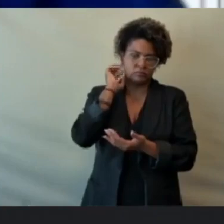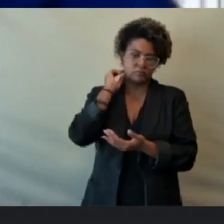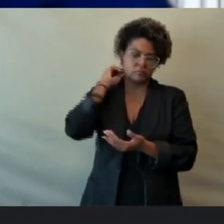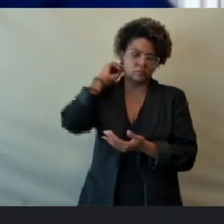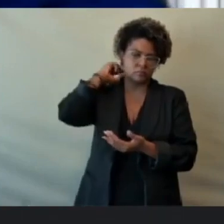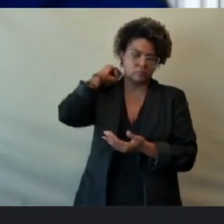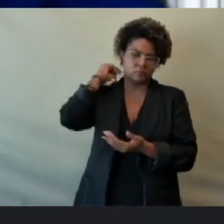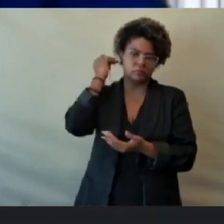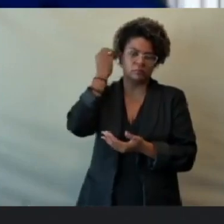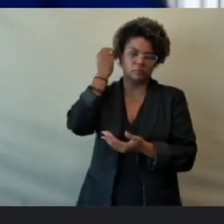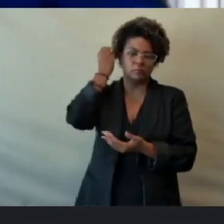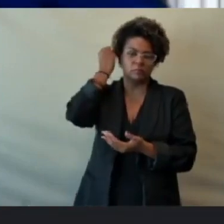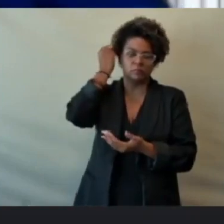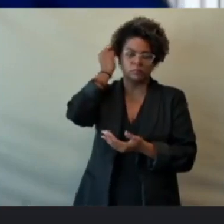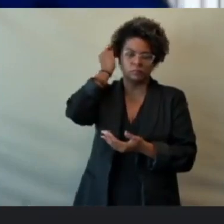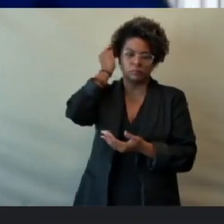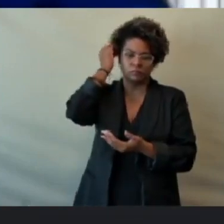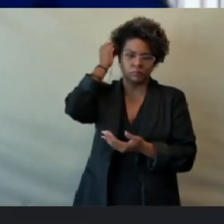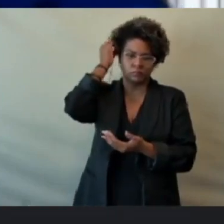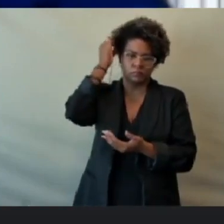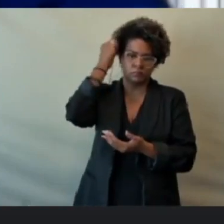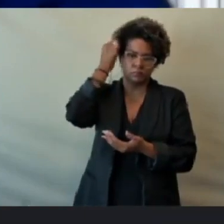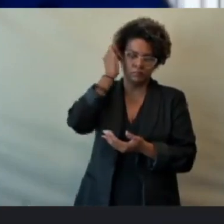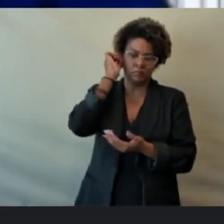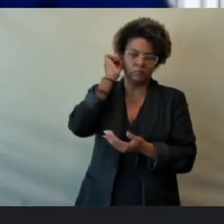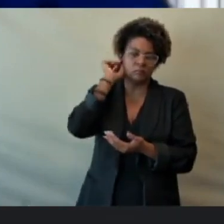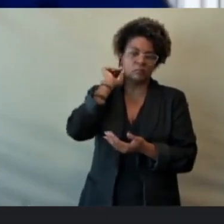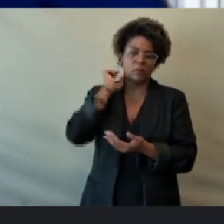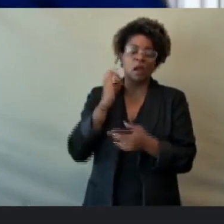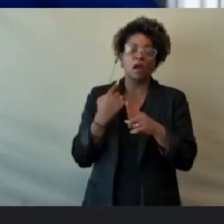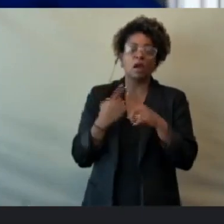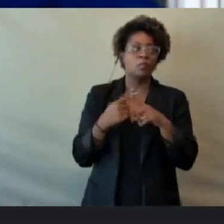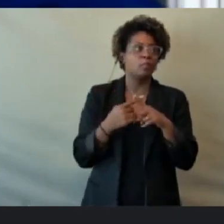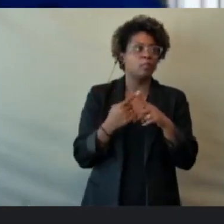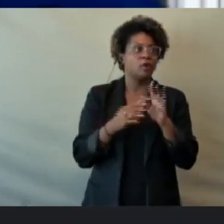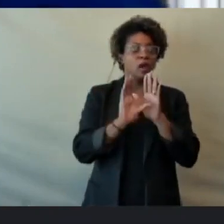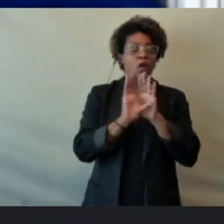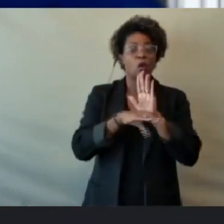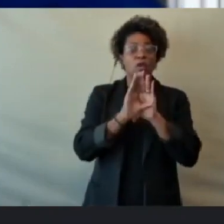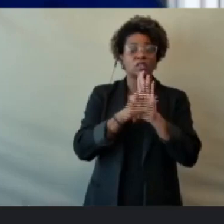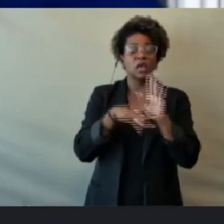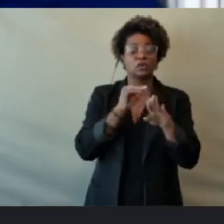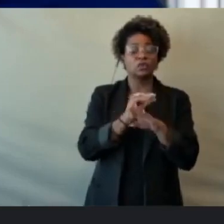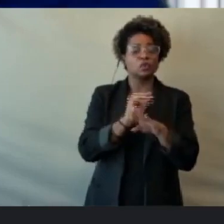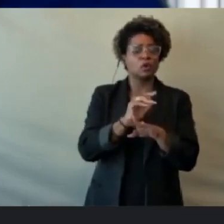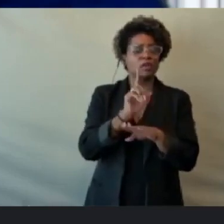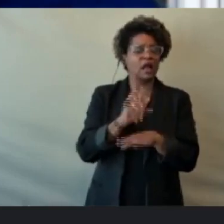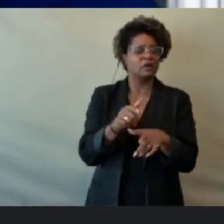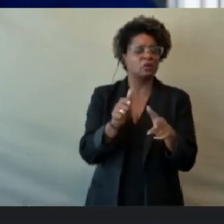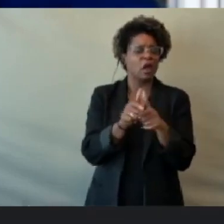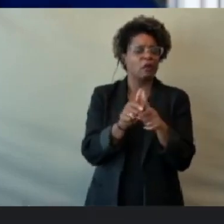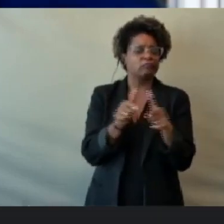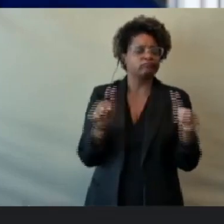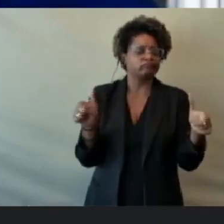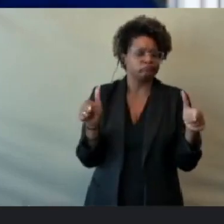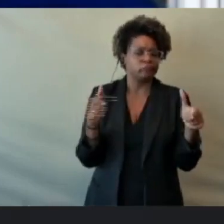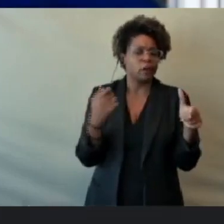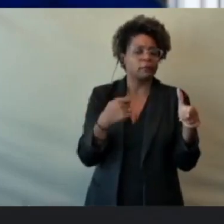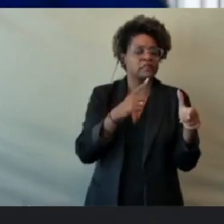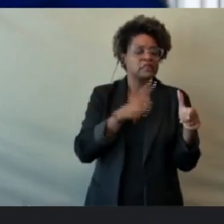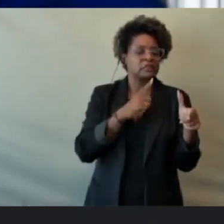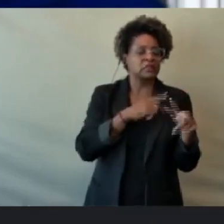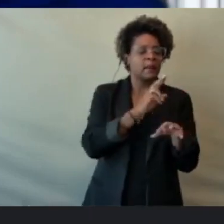cuidado, ele é um conceito amplo, e ele tem que ser tratado tanto na linha de prevenção, quanto na linha de